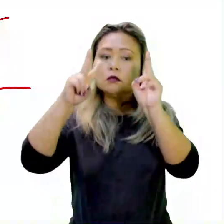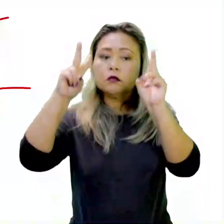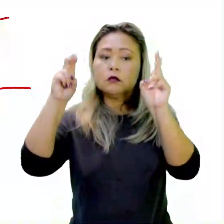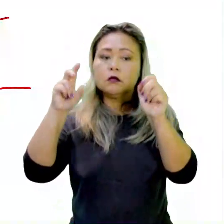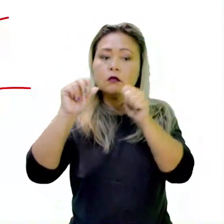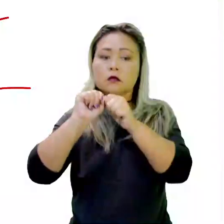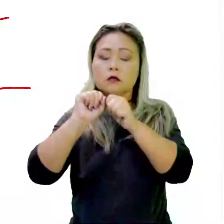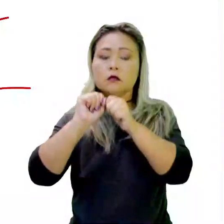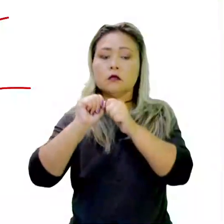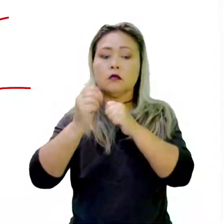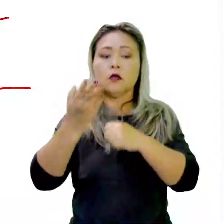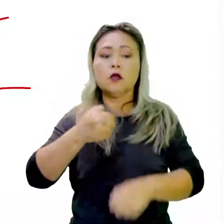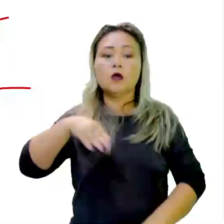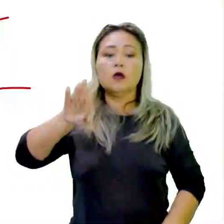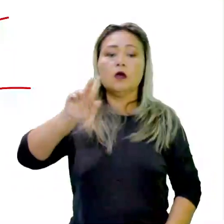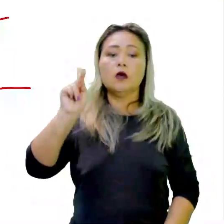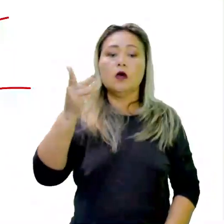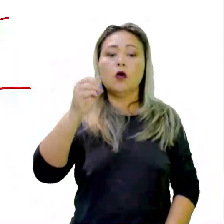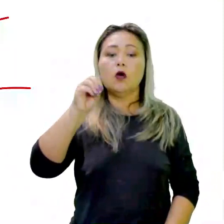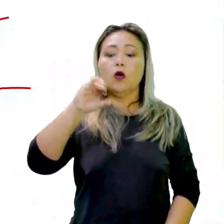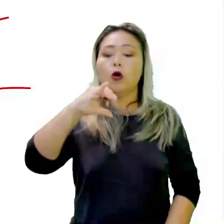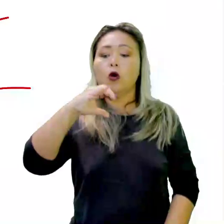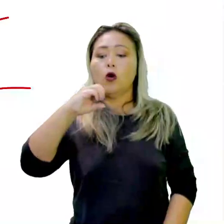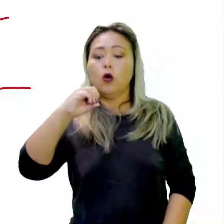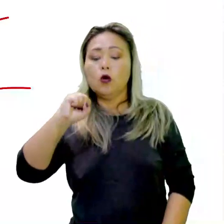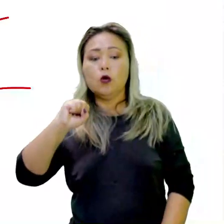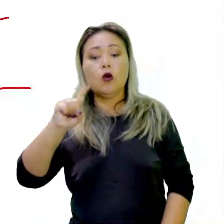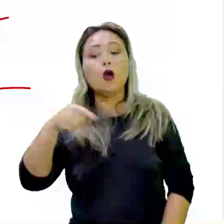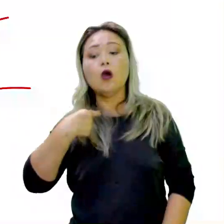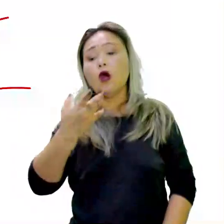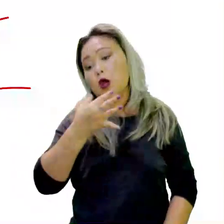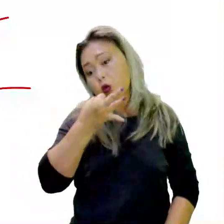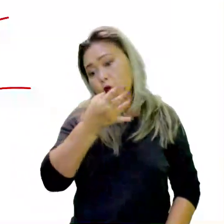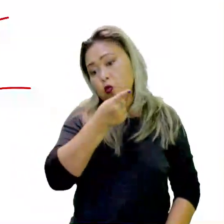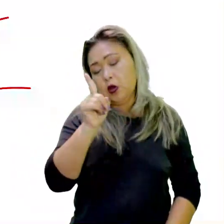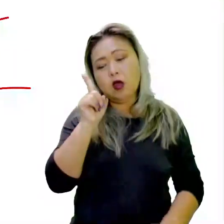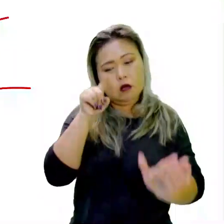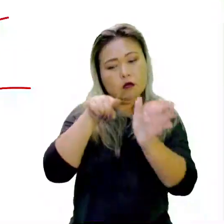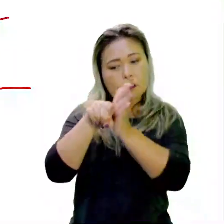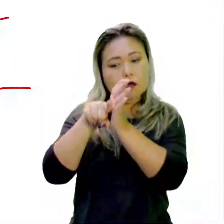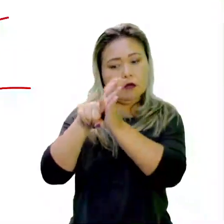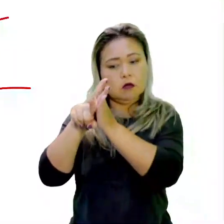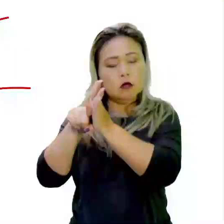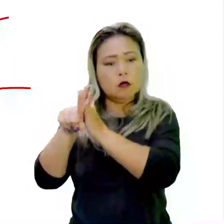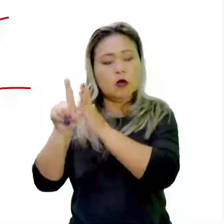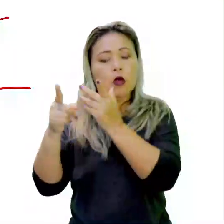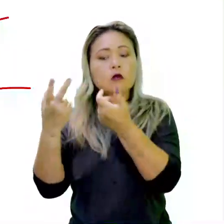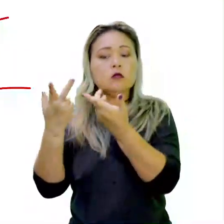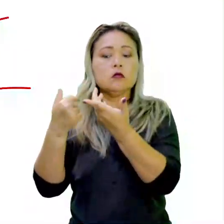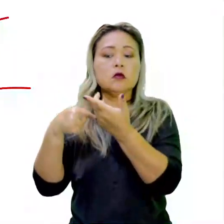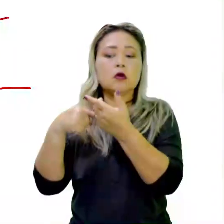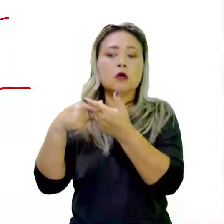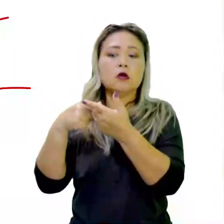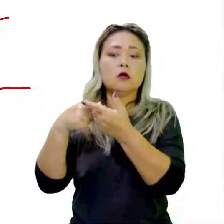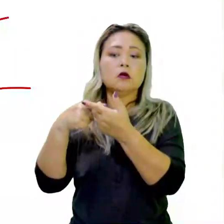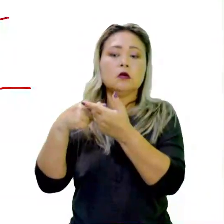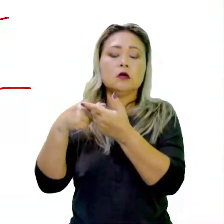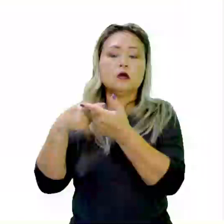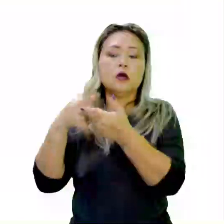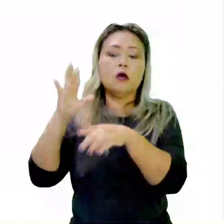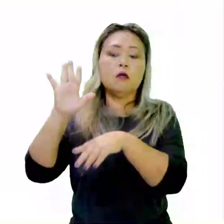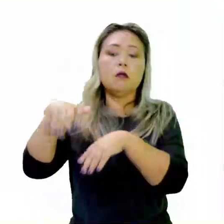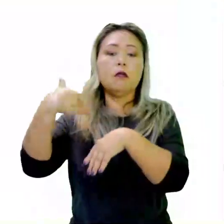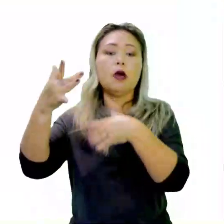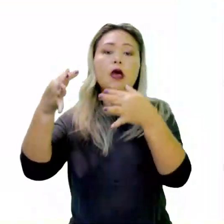dessa obra é o juramento dos Horácios. Eu sugiro a vocês que pesquisem, que procurem